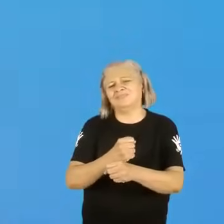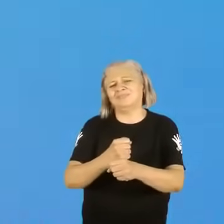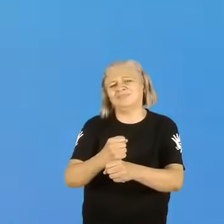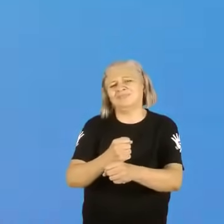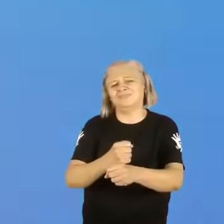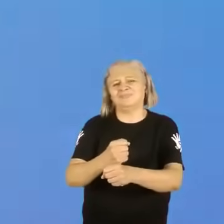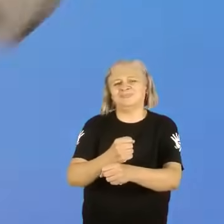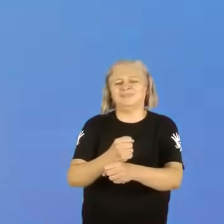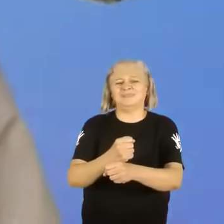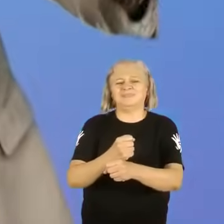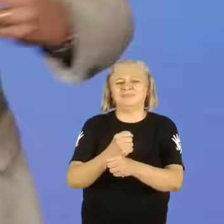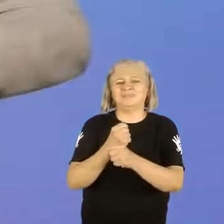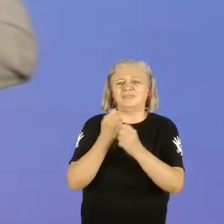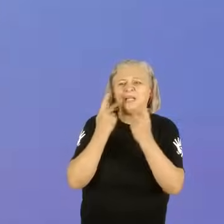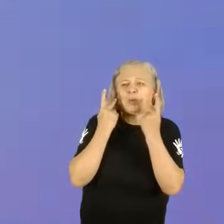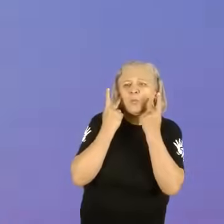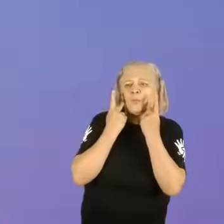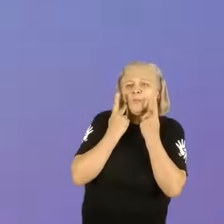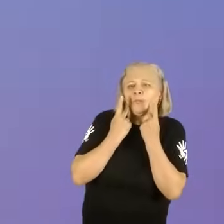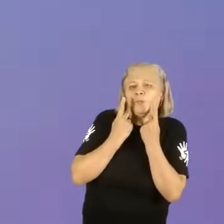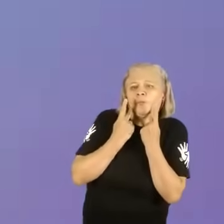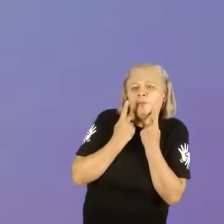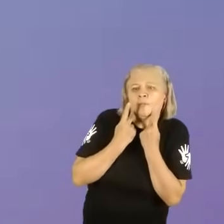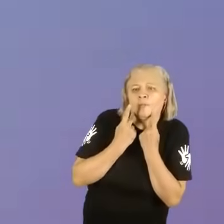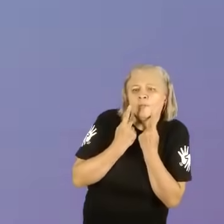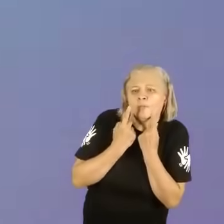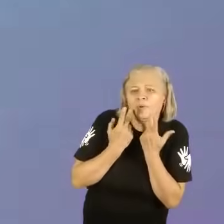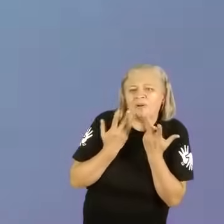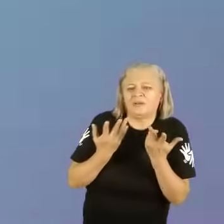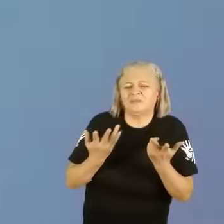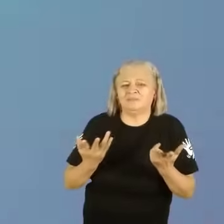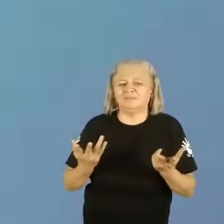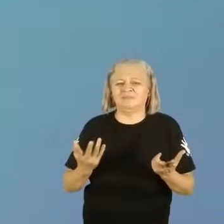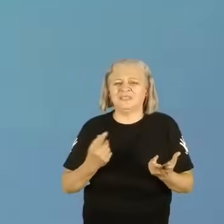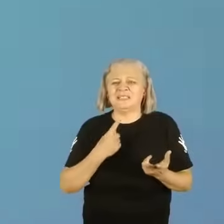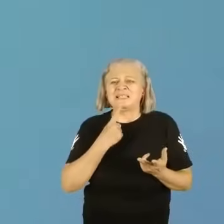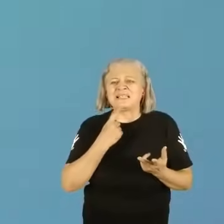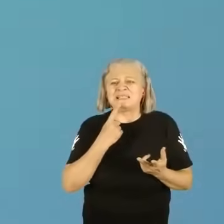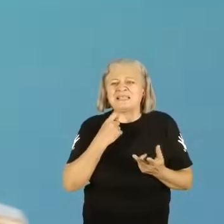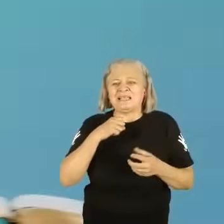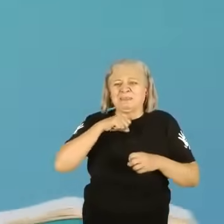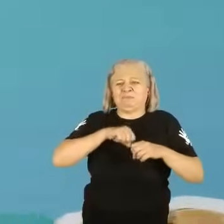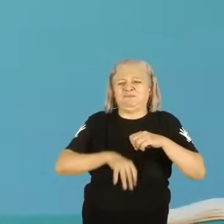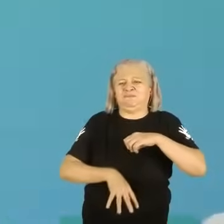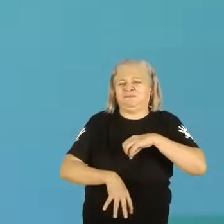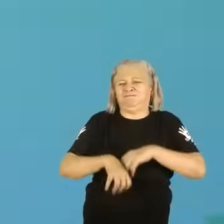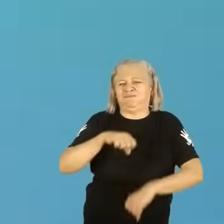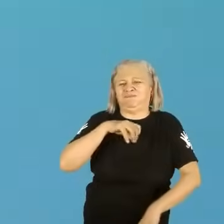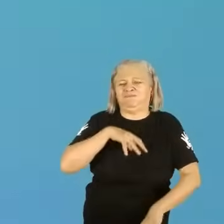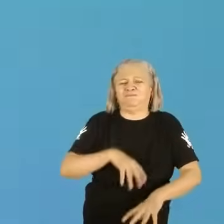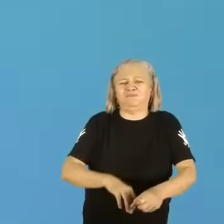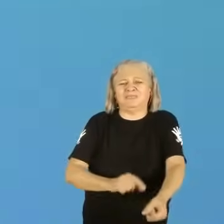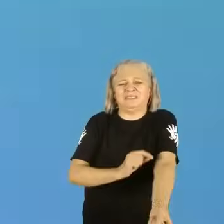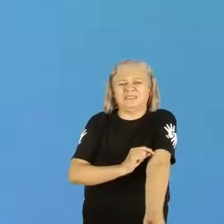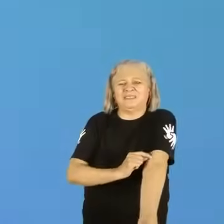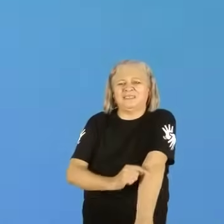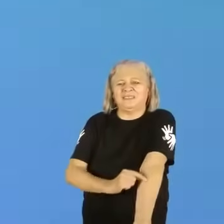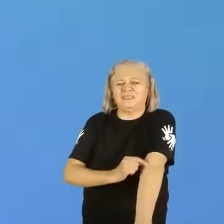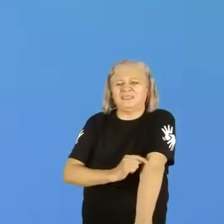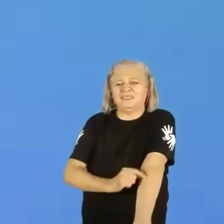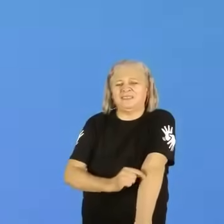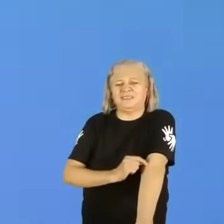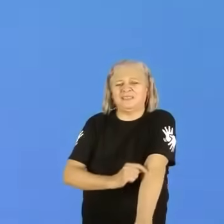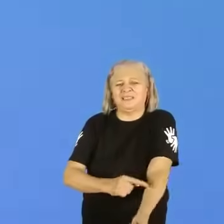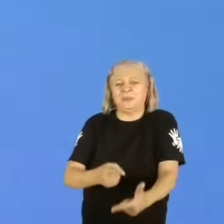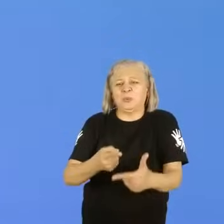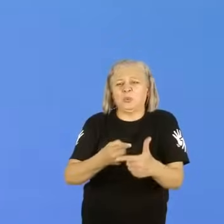Anêmicos, sem força. A perda de sangue faz com que a anemia se torne uma companhia